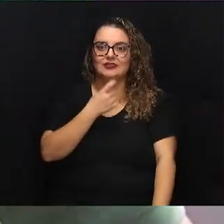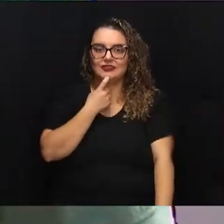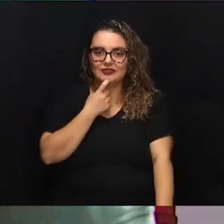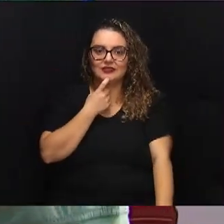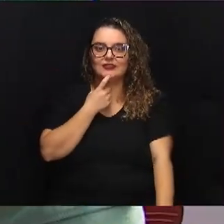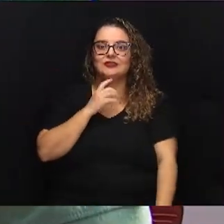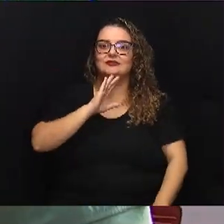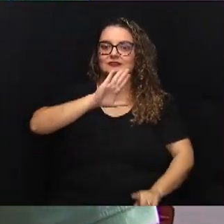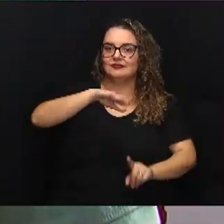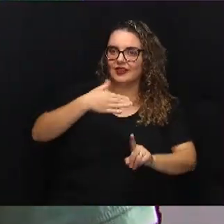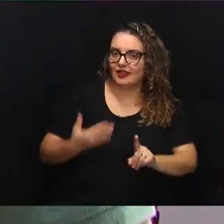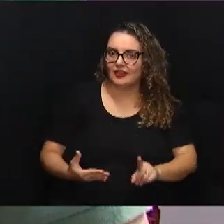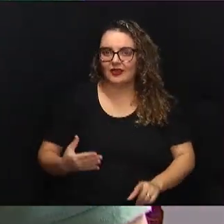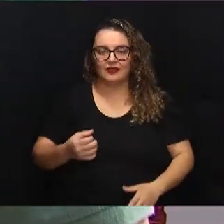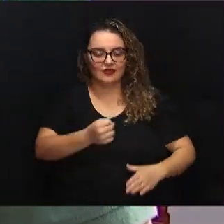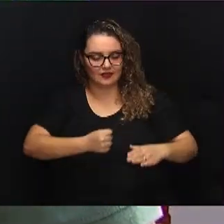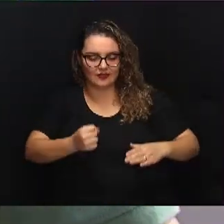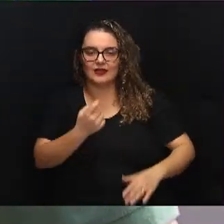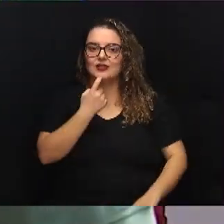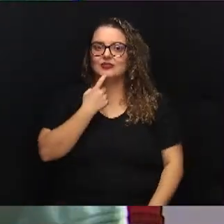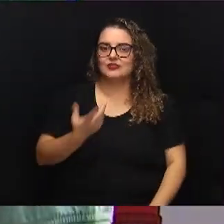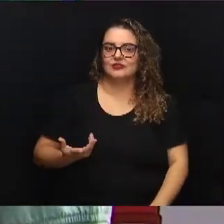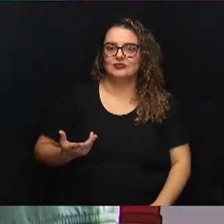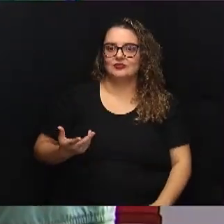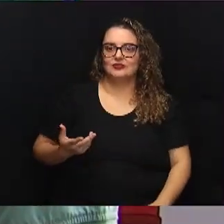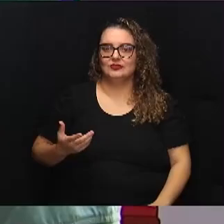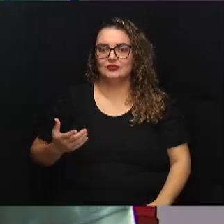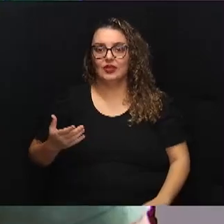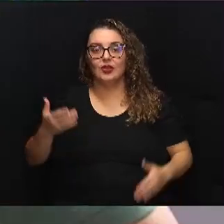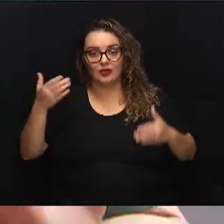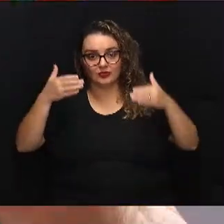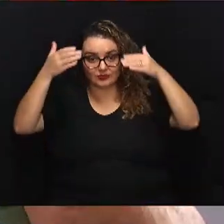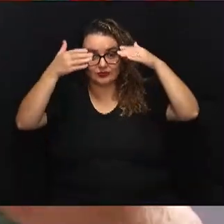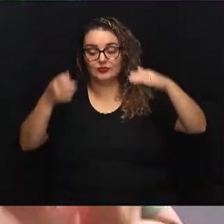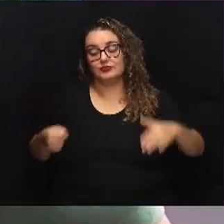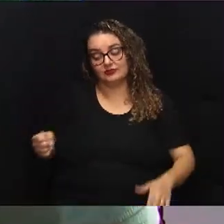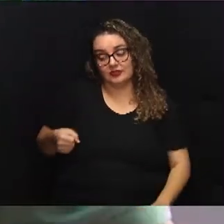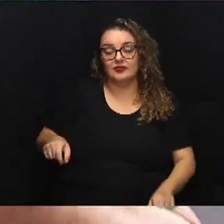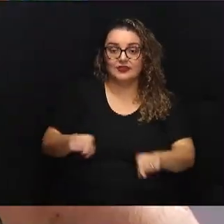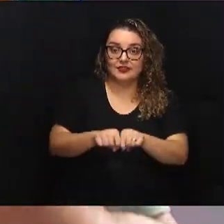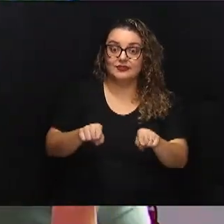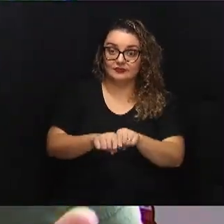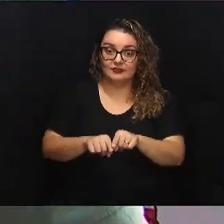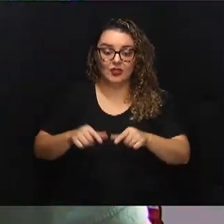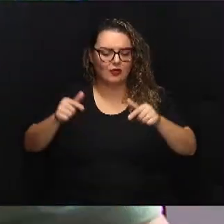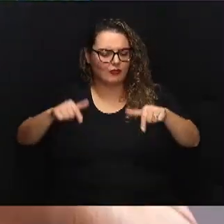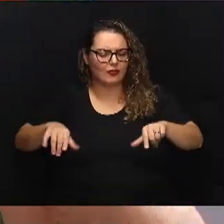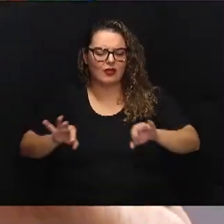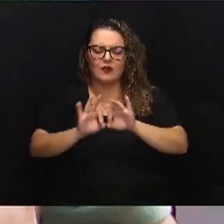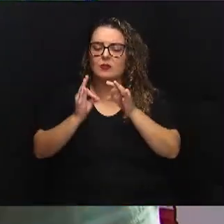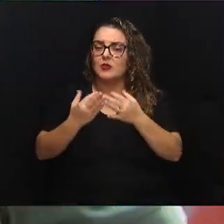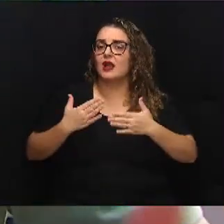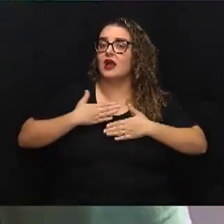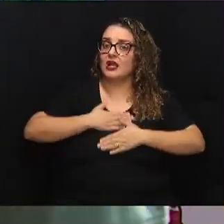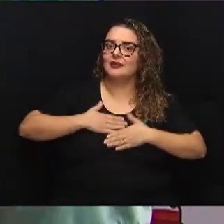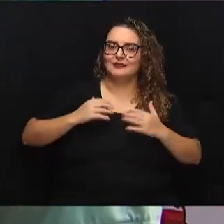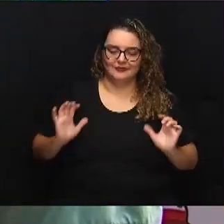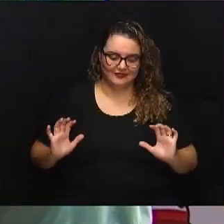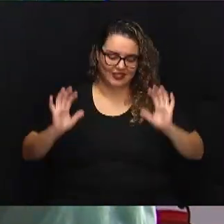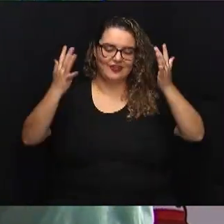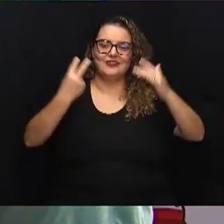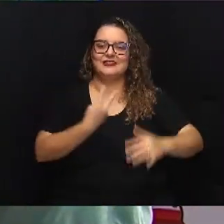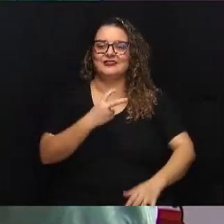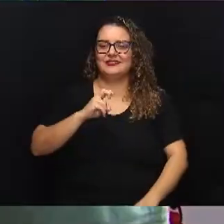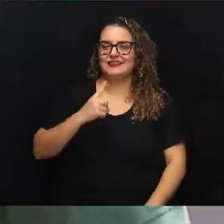prestigiando a culinária campineira, né? Os mestres cervejeiros também, e um ambiente familiar, um ambiente agradável para comemorar os